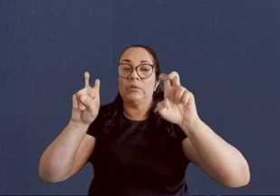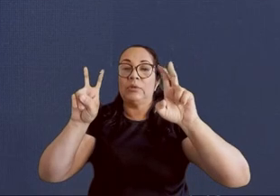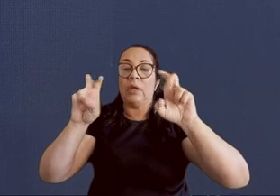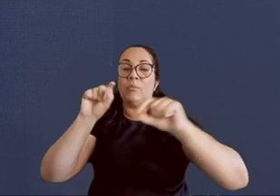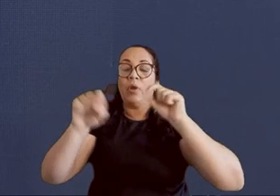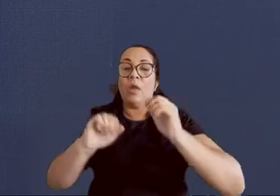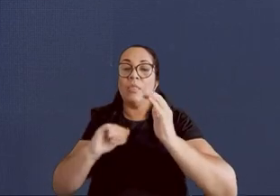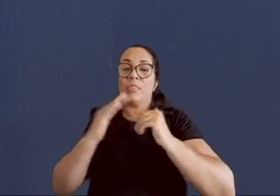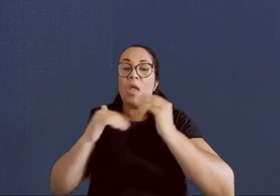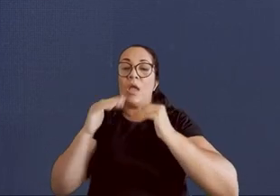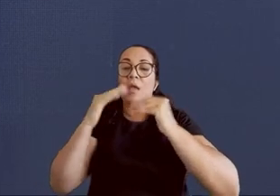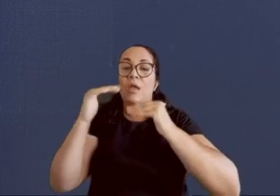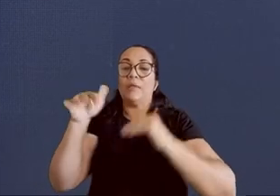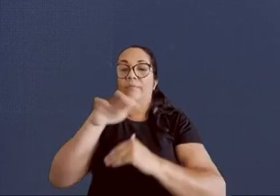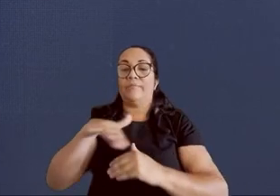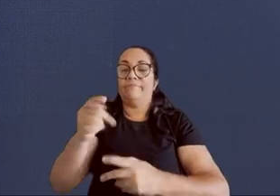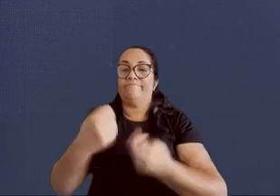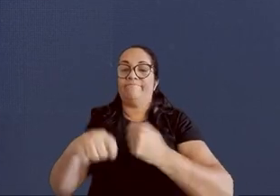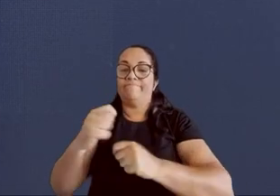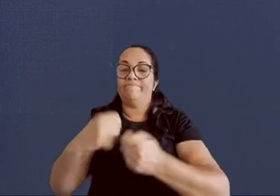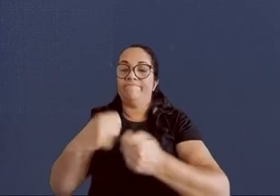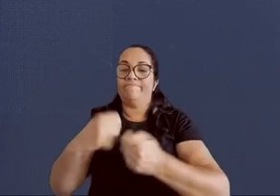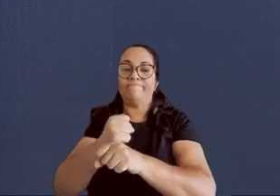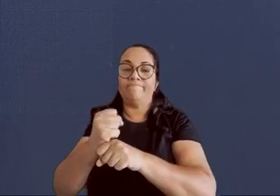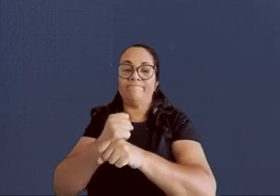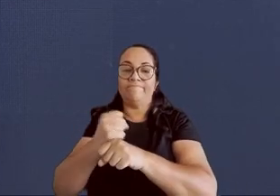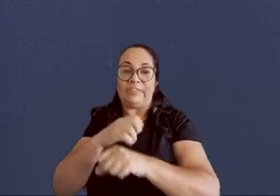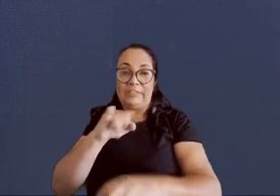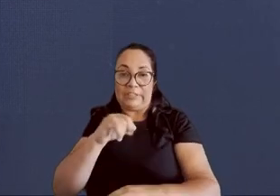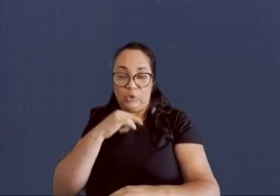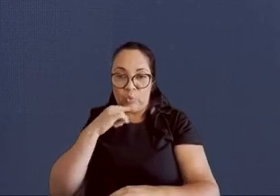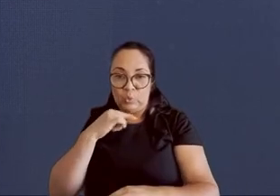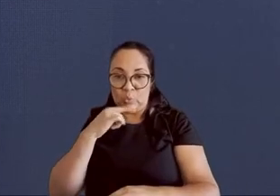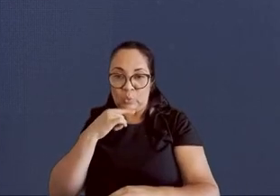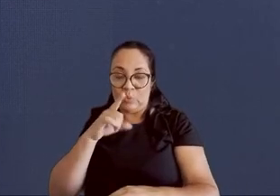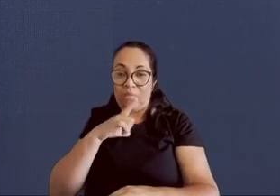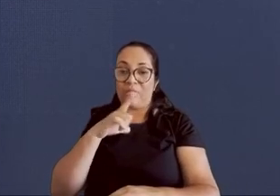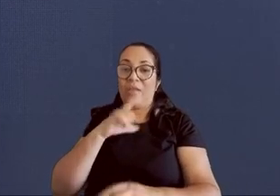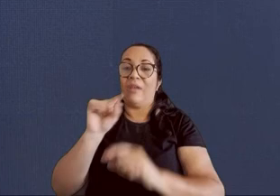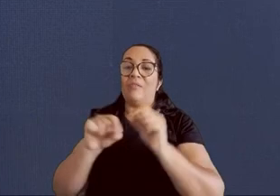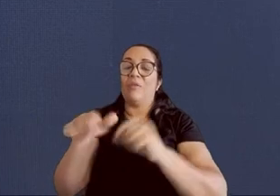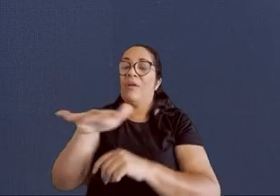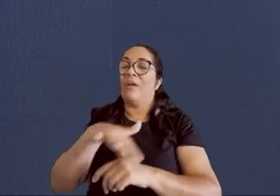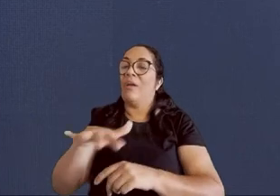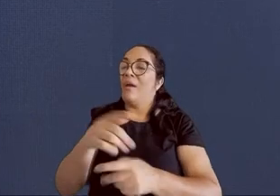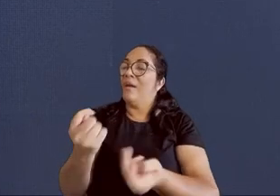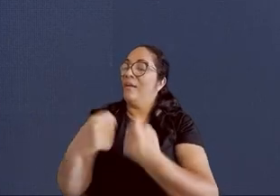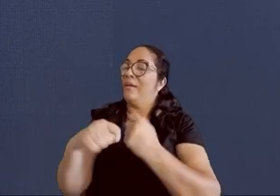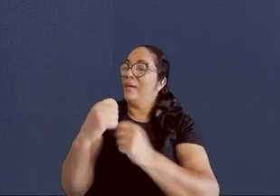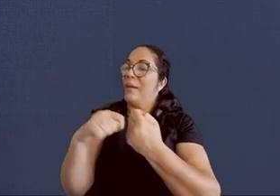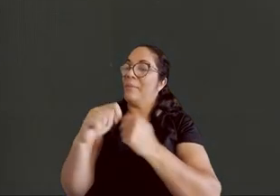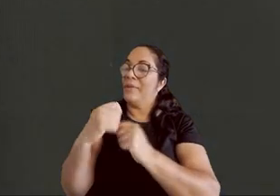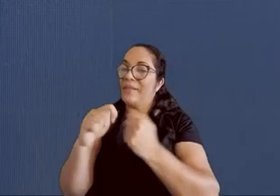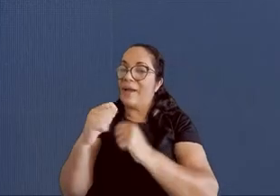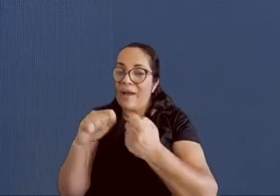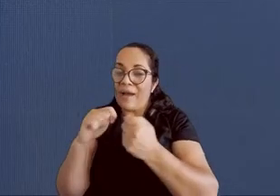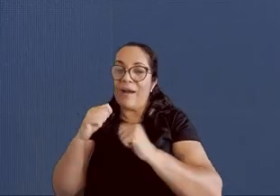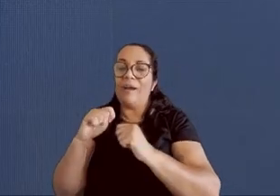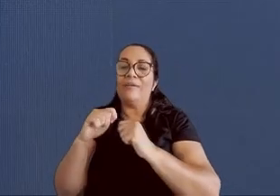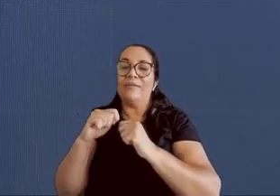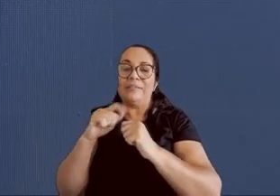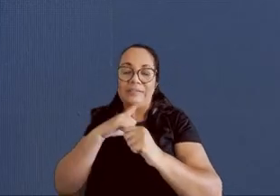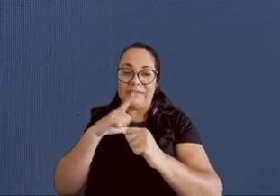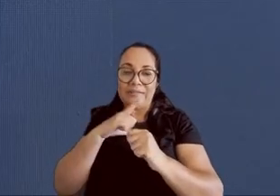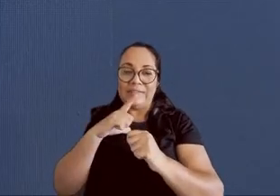mercado nos últimos anos né se existe alguma dúvida que o mercado capitais fosse tivesse profundidade para pegar